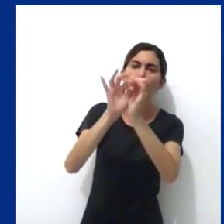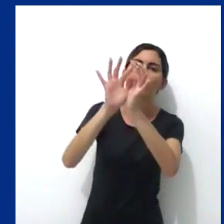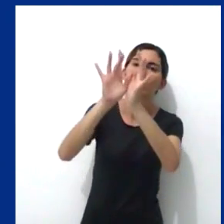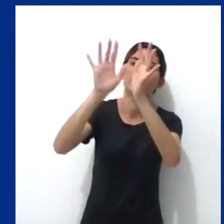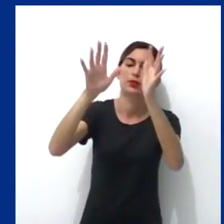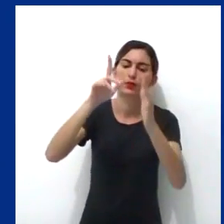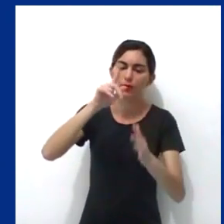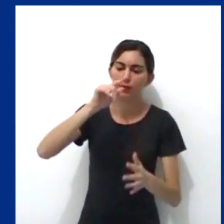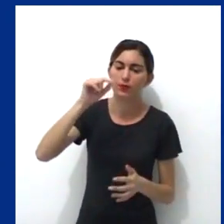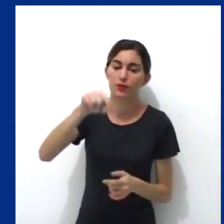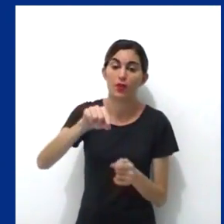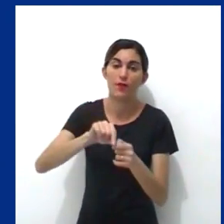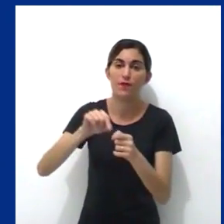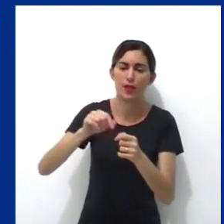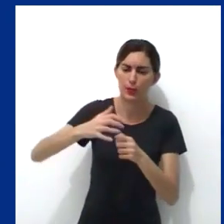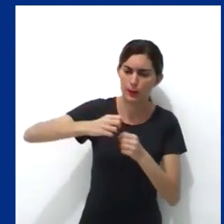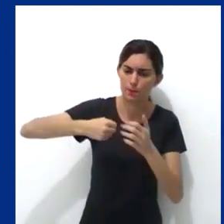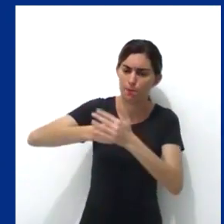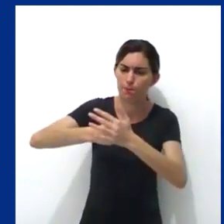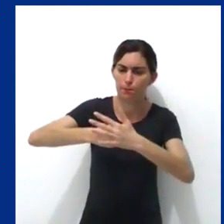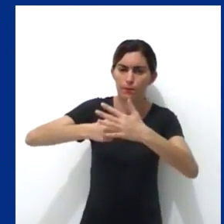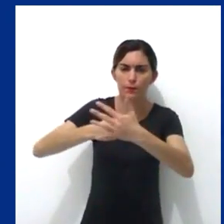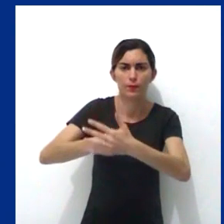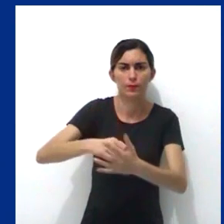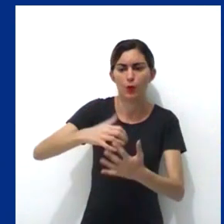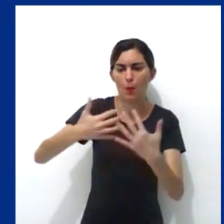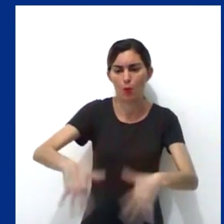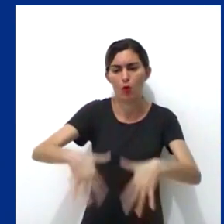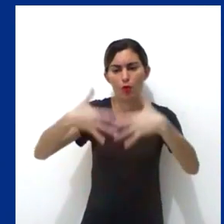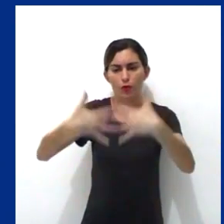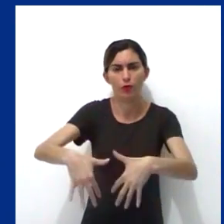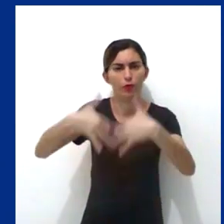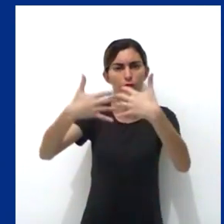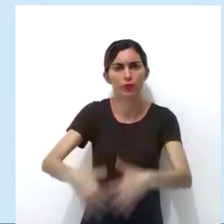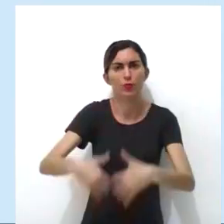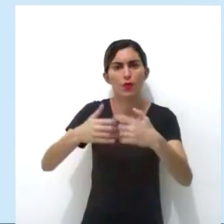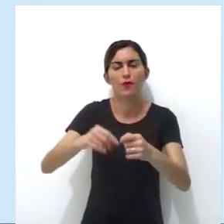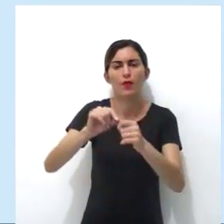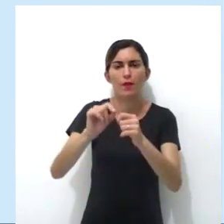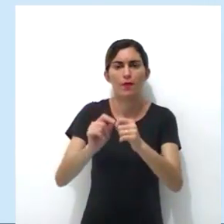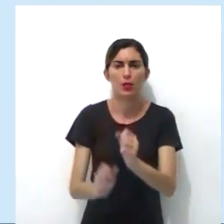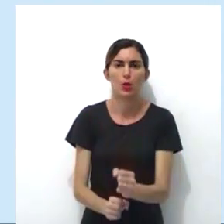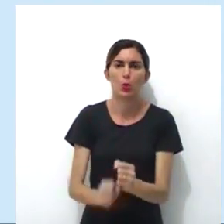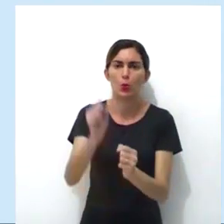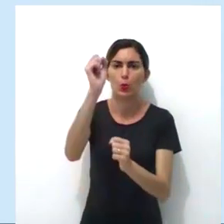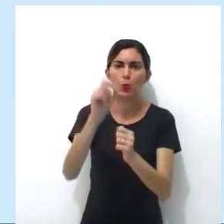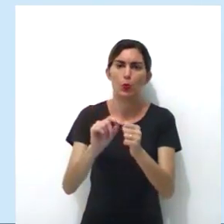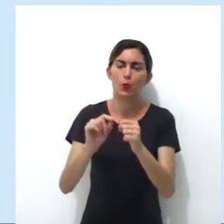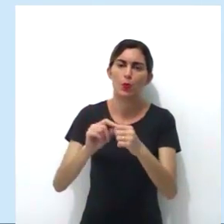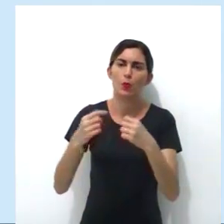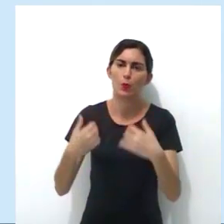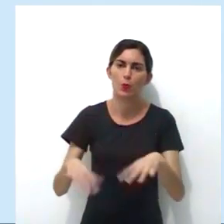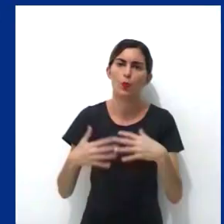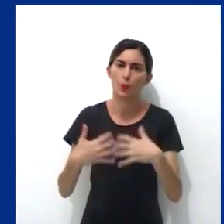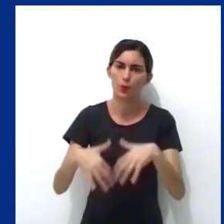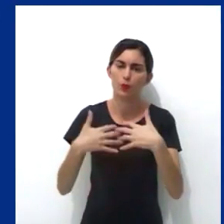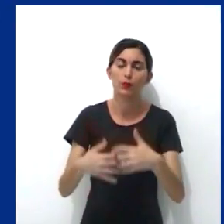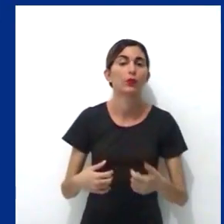subir por uma espécie de cano até chegar no ponto 3, onde tem o motor, que tem o